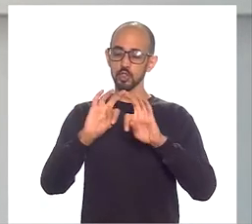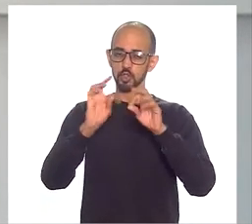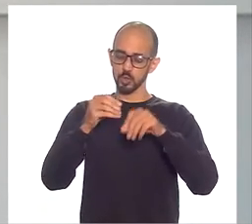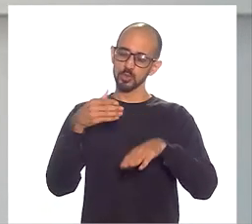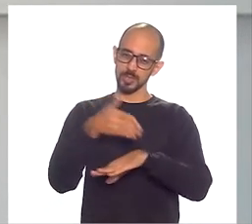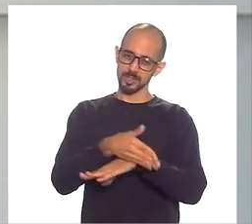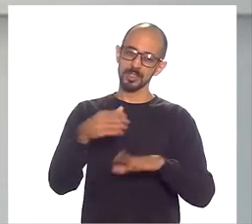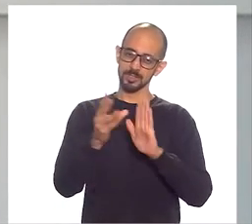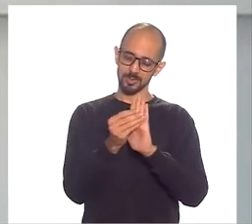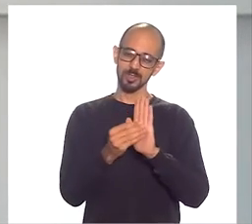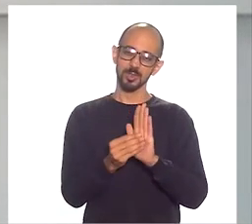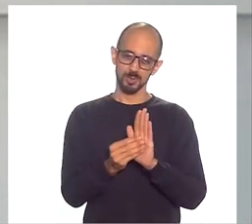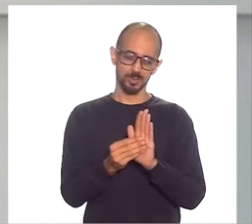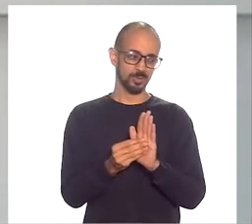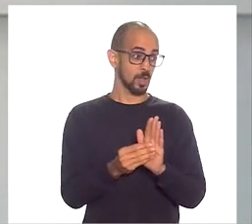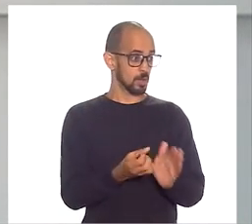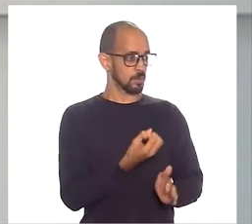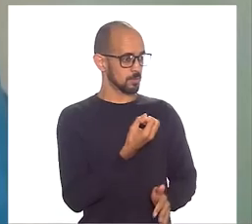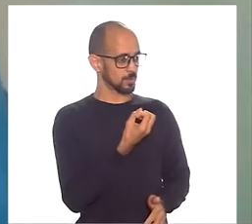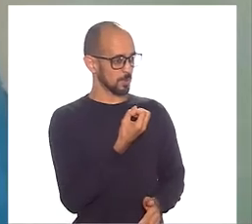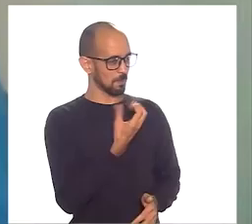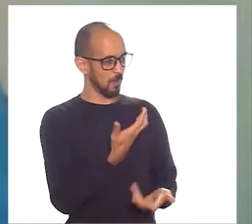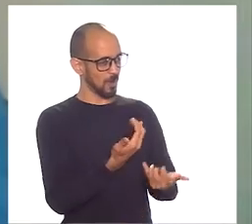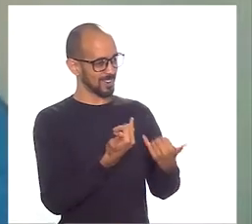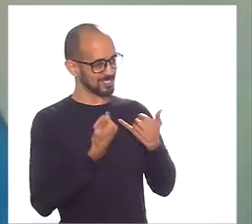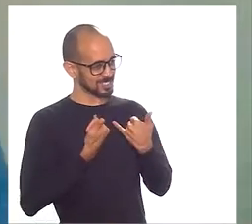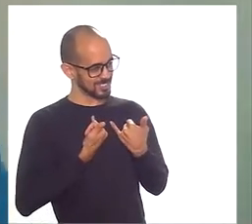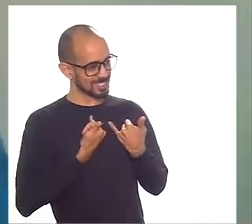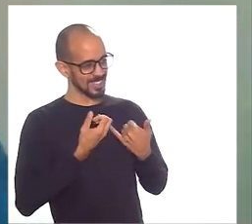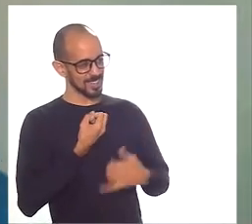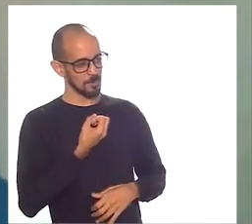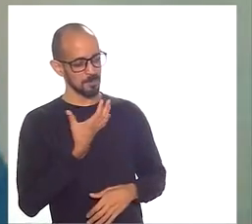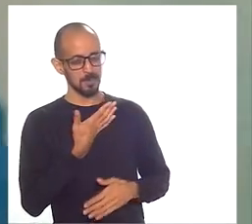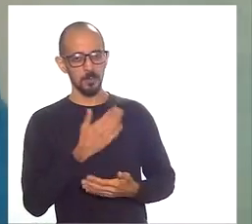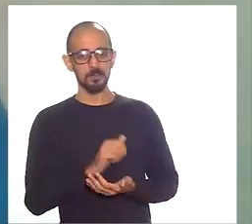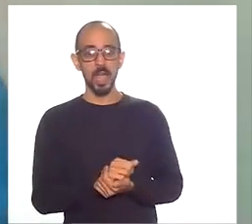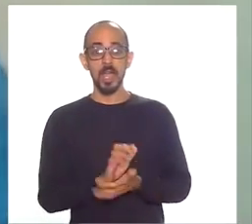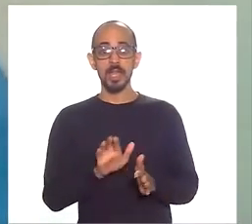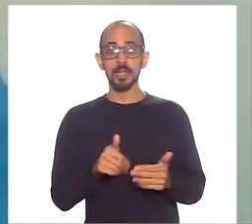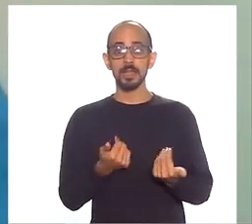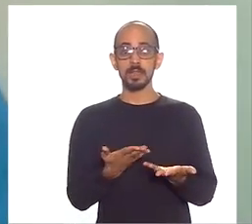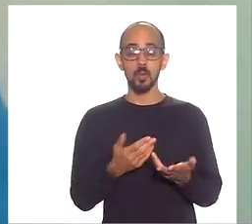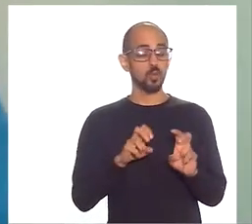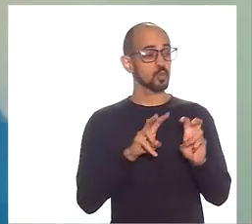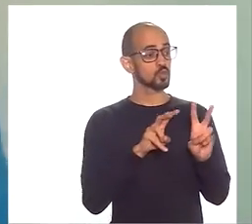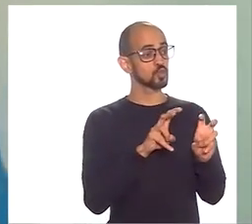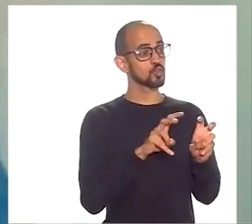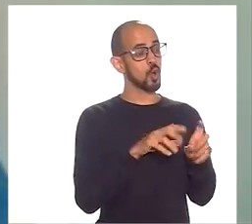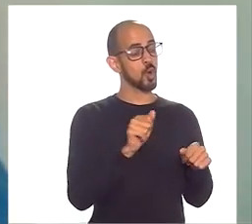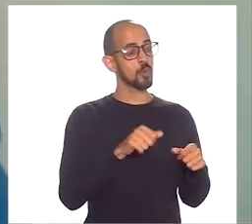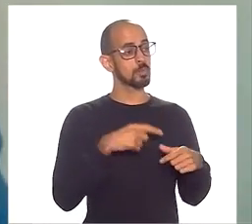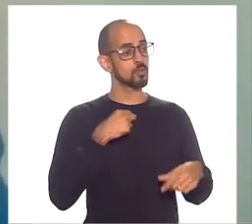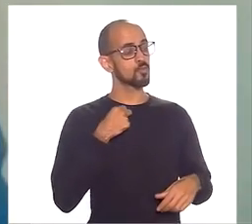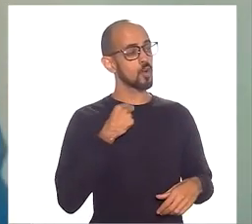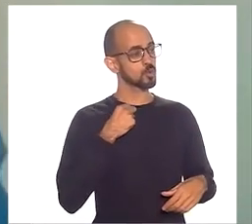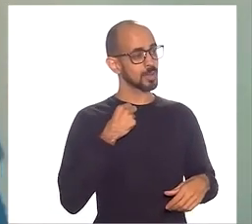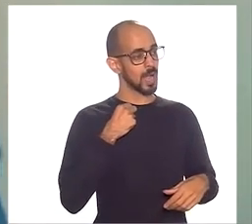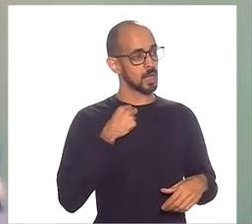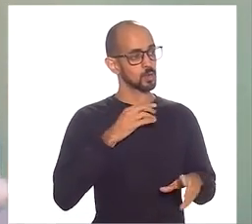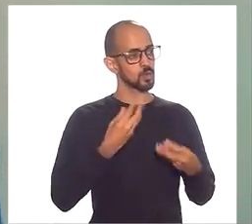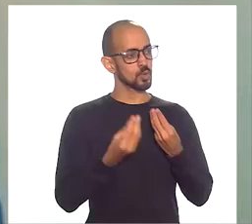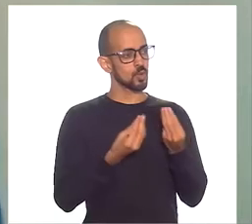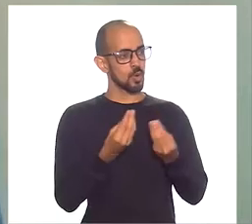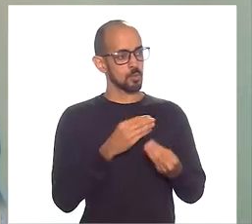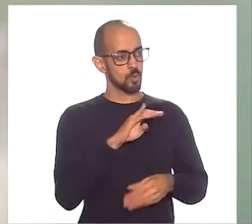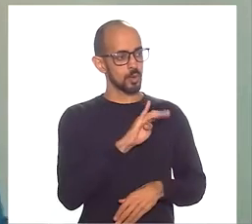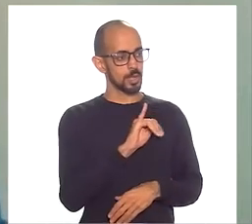esses conteúdos, né? Que é uma ótima notícia, né? E em relação a essa questão do voluntariado,